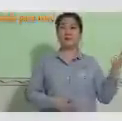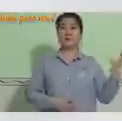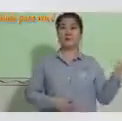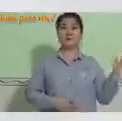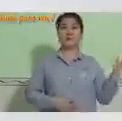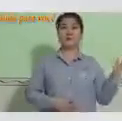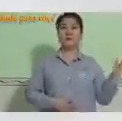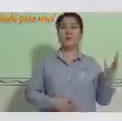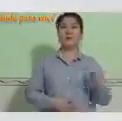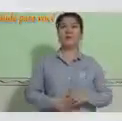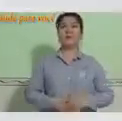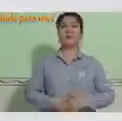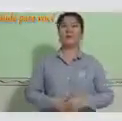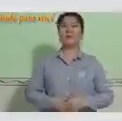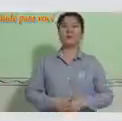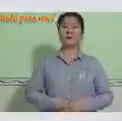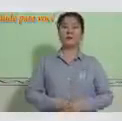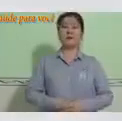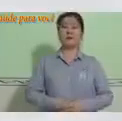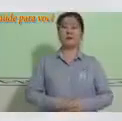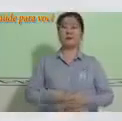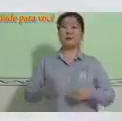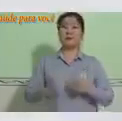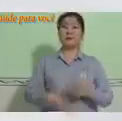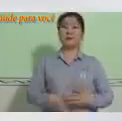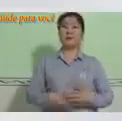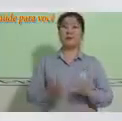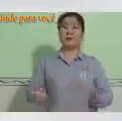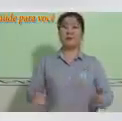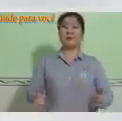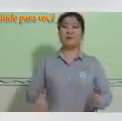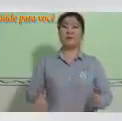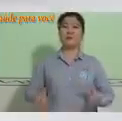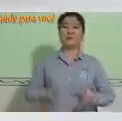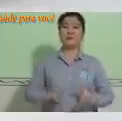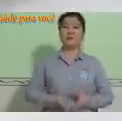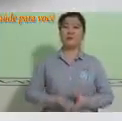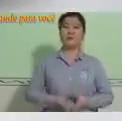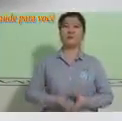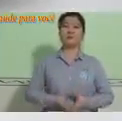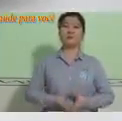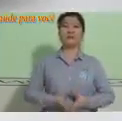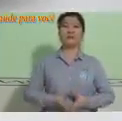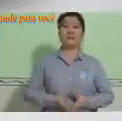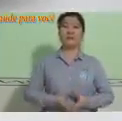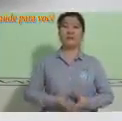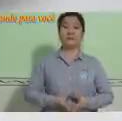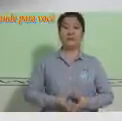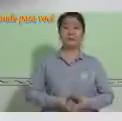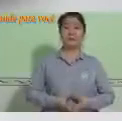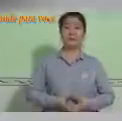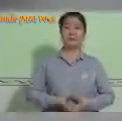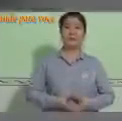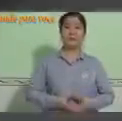A escarlatina é uma doença altamente infecciosa e por isso é muito importante que o bebê ou criança não vá à escola,